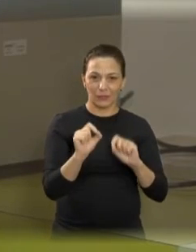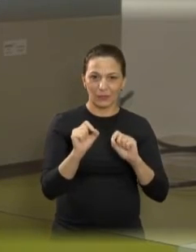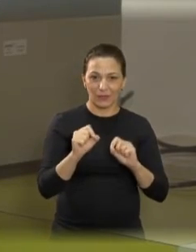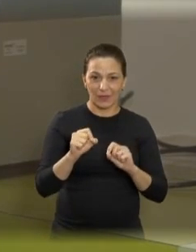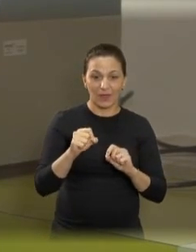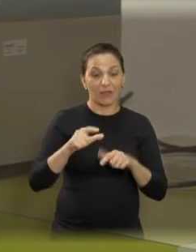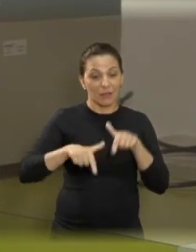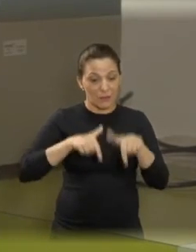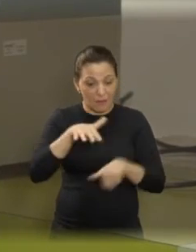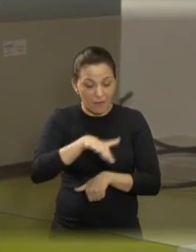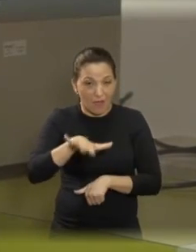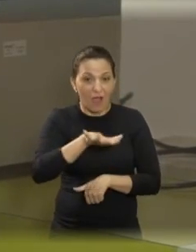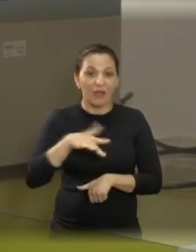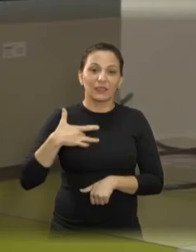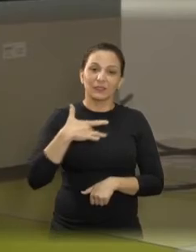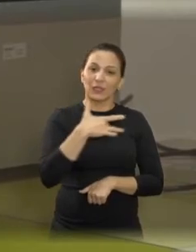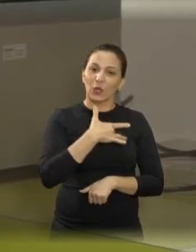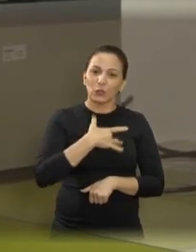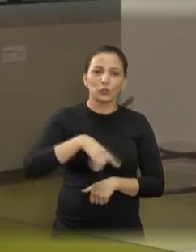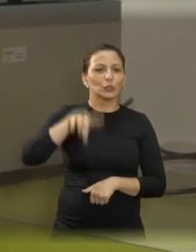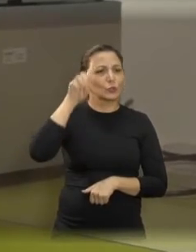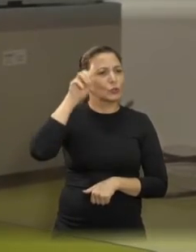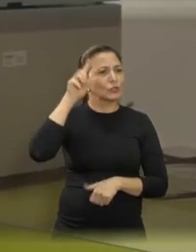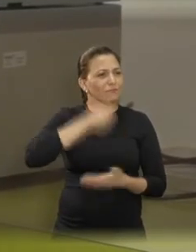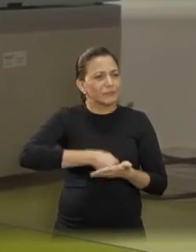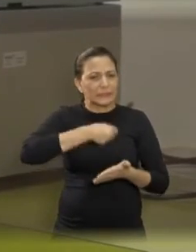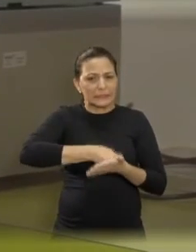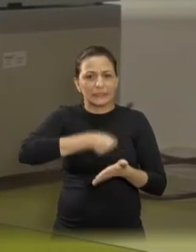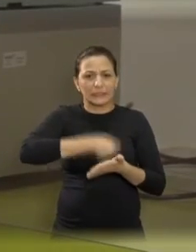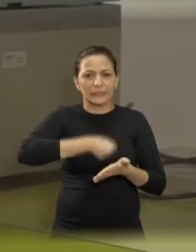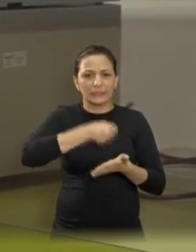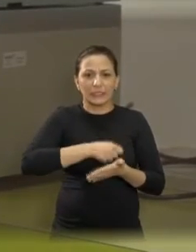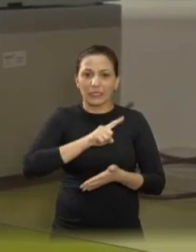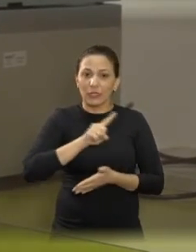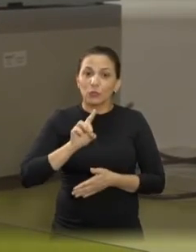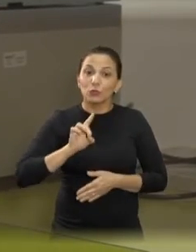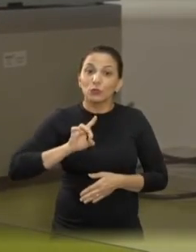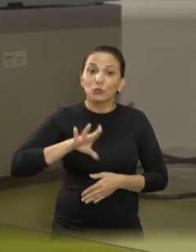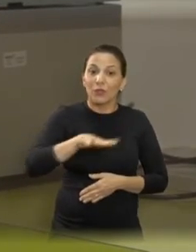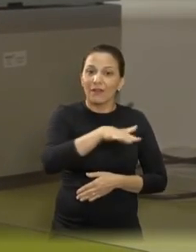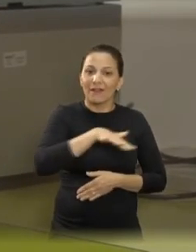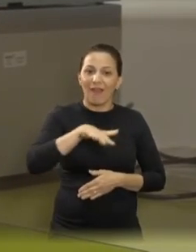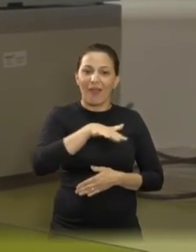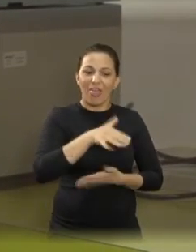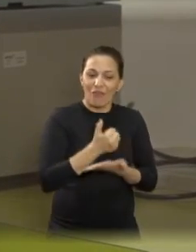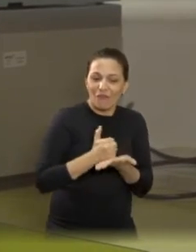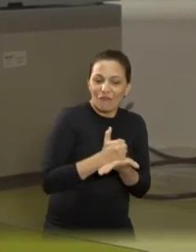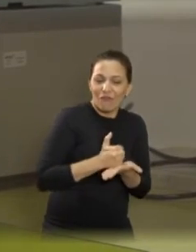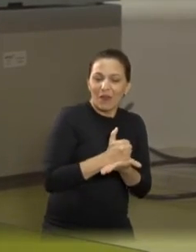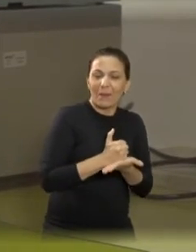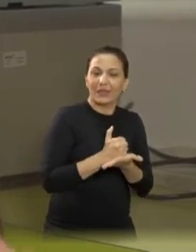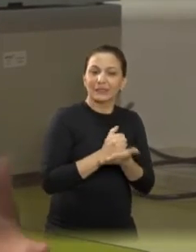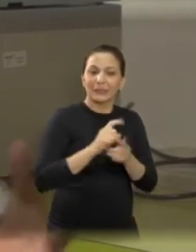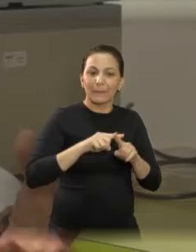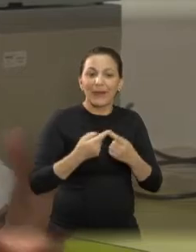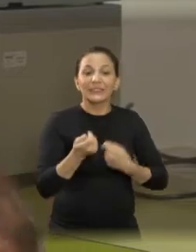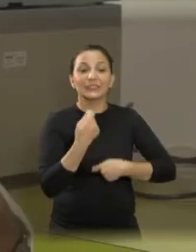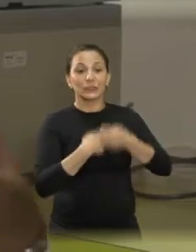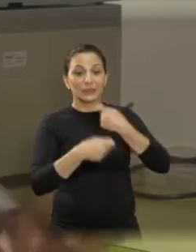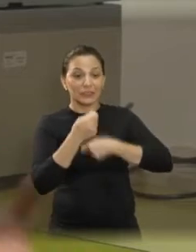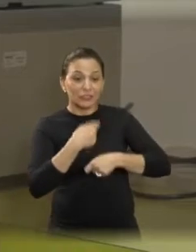na área da saúde, porque a tua rotina aqui, a cobrança, não é só da parte farmacêutica, é a parte